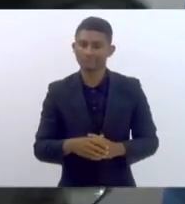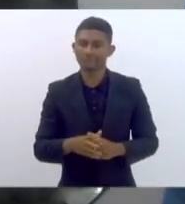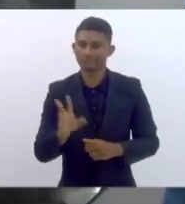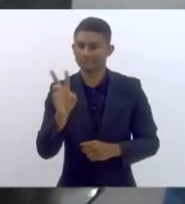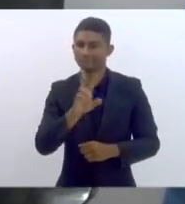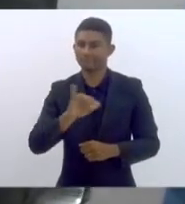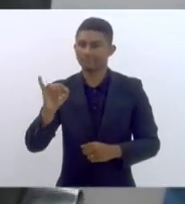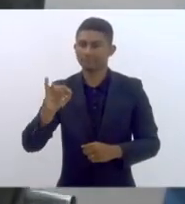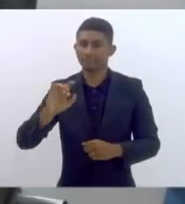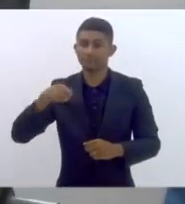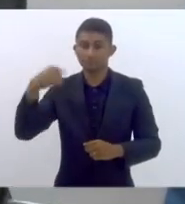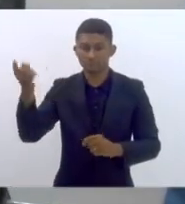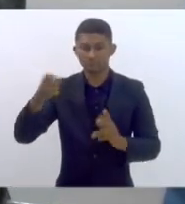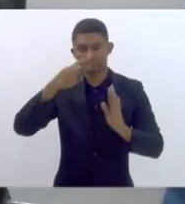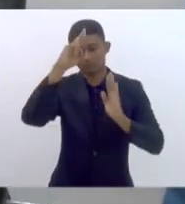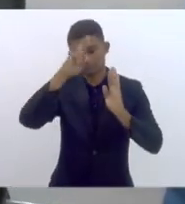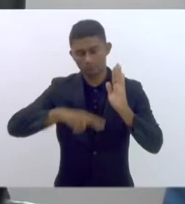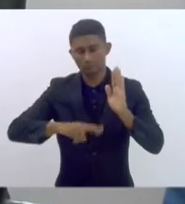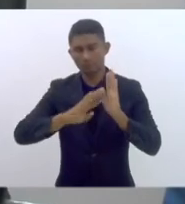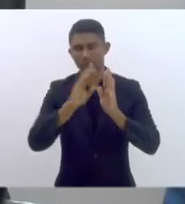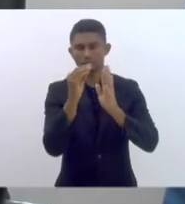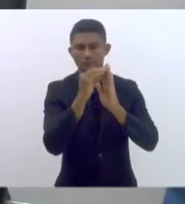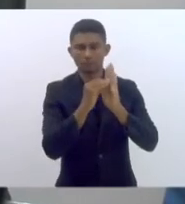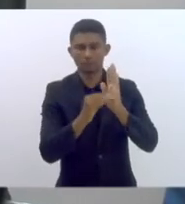do relatório.